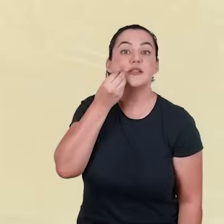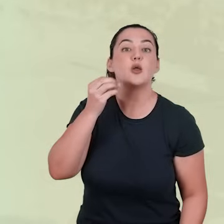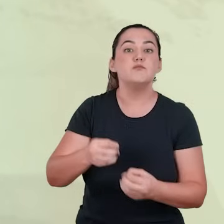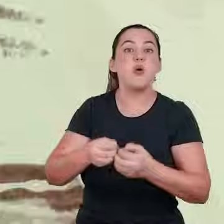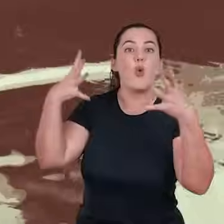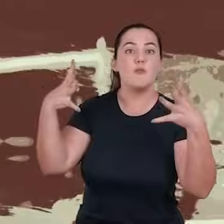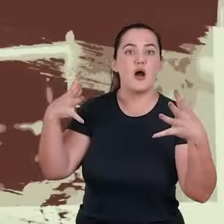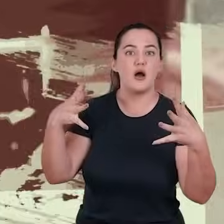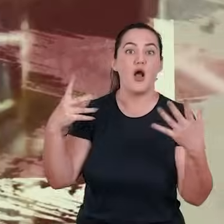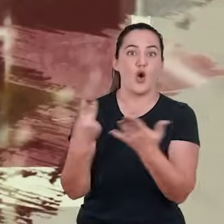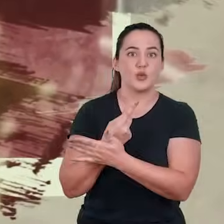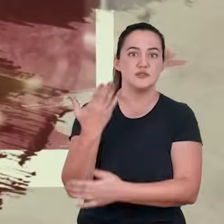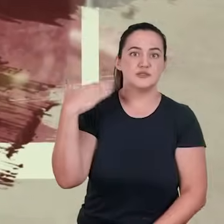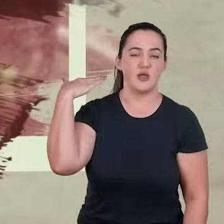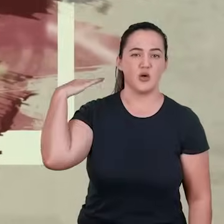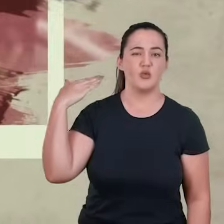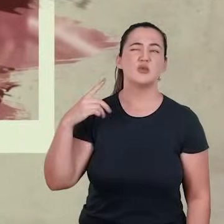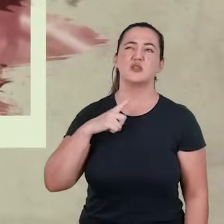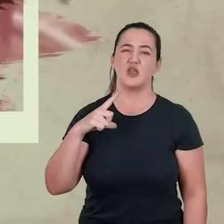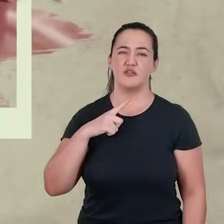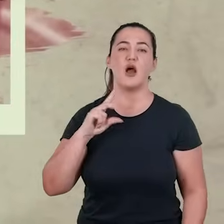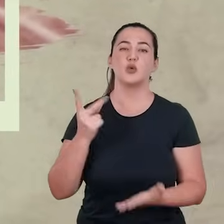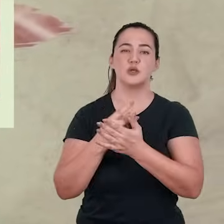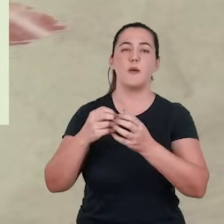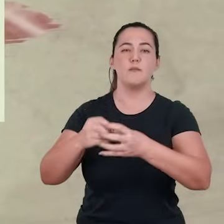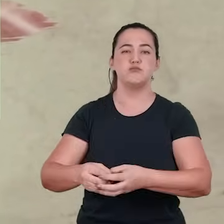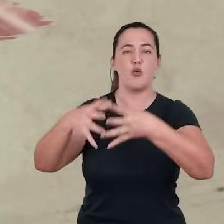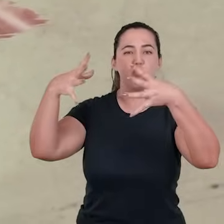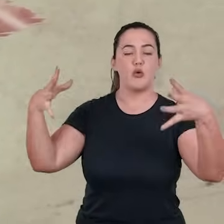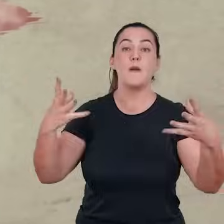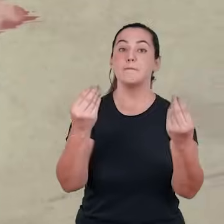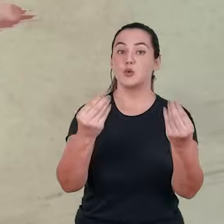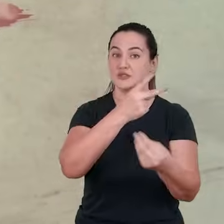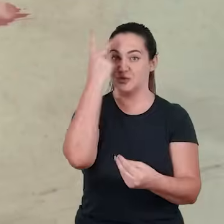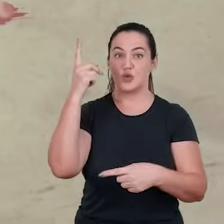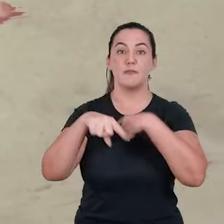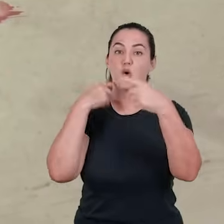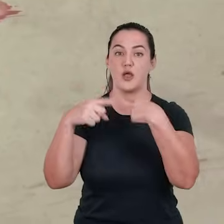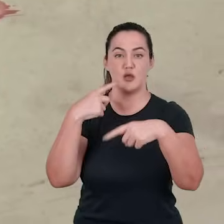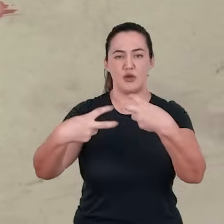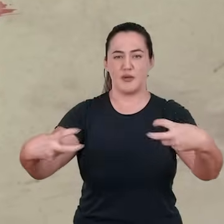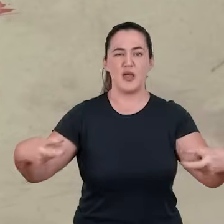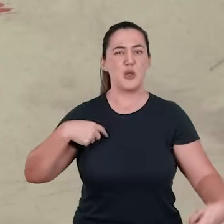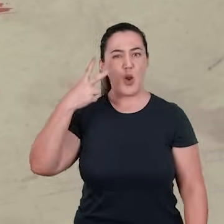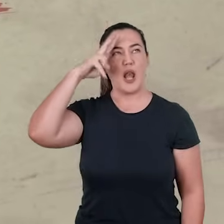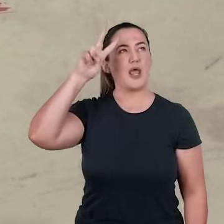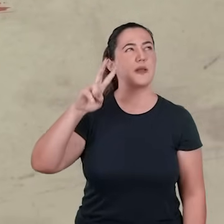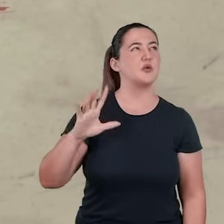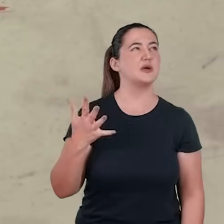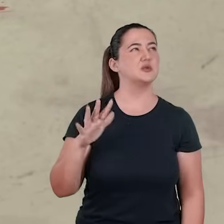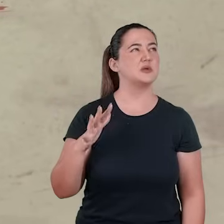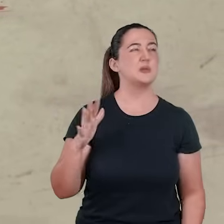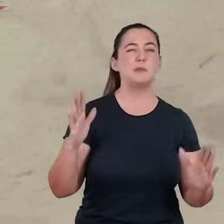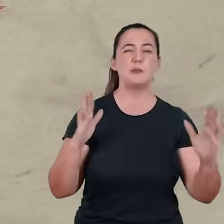nesse lugar aqui. Houve um atentado, uma bomba explodiu, várias pessoas morreram. E eu lembro de uma vez que nós vimos aqui, era até época do inverno,